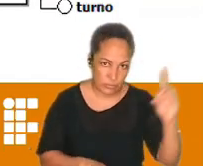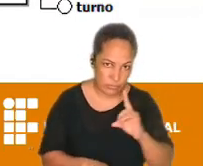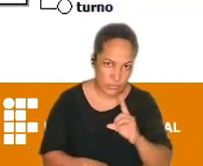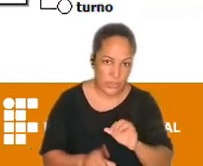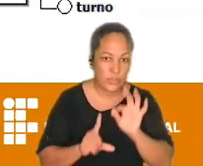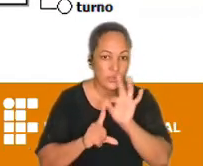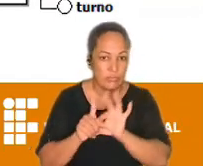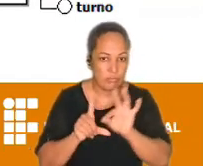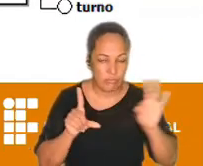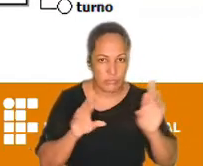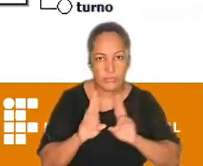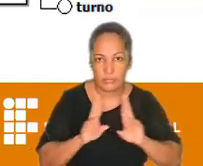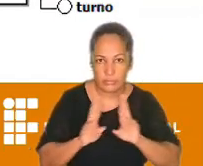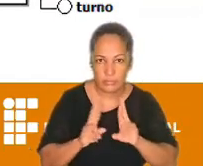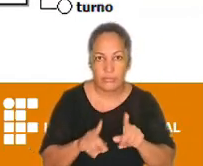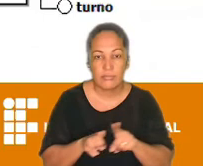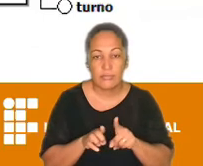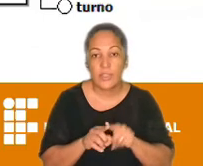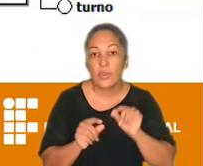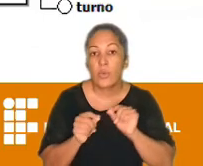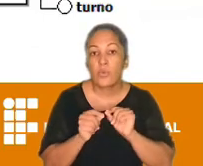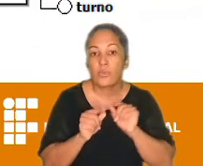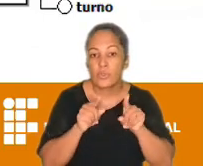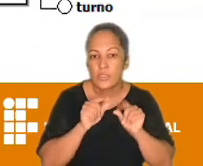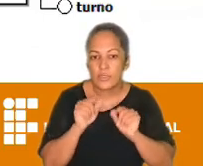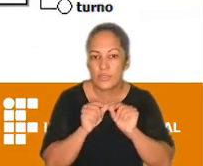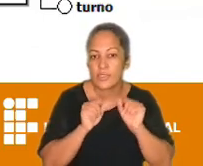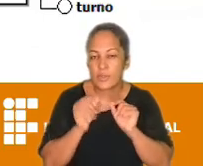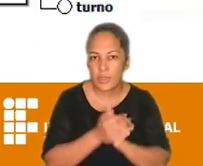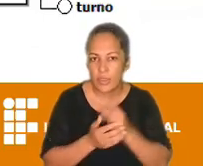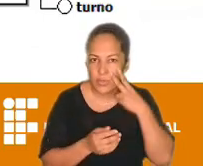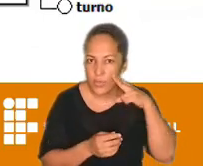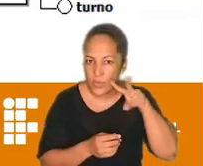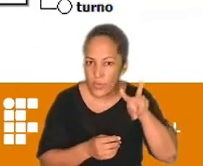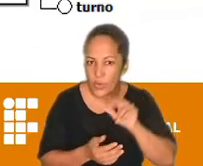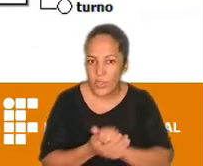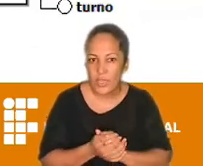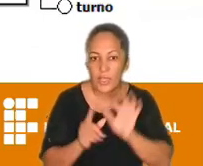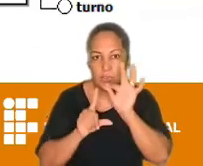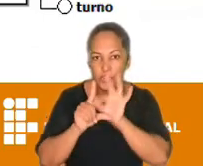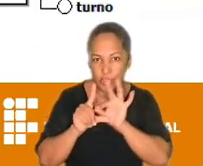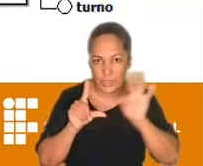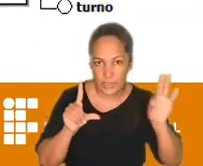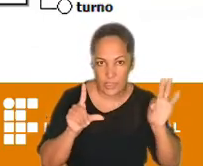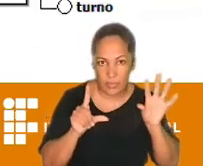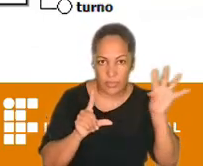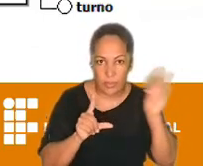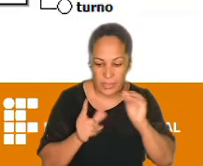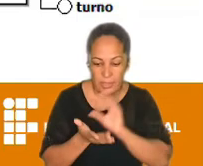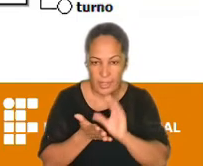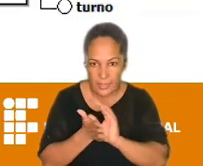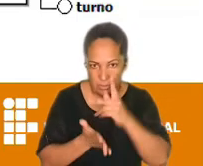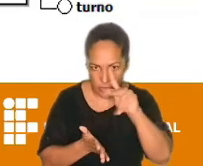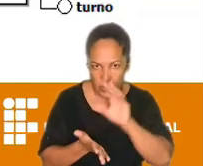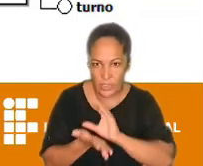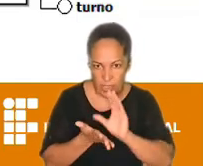tem os atributos. O que vocês vão fazer agora? Vai olhar para esse atributo, vai olhar para esse diagrama, vai pegar o seu caderninho aí agora, né? Ou se você